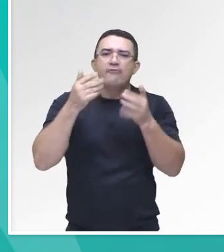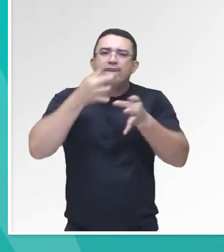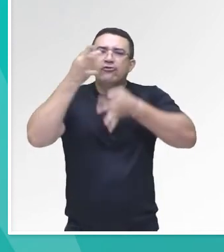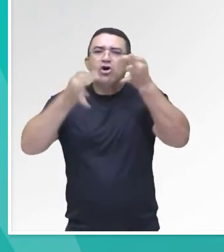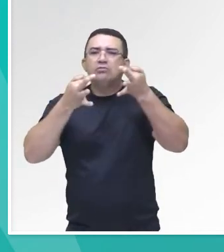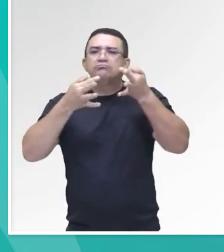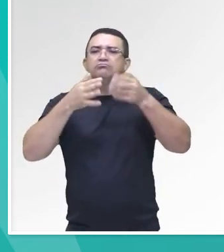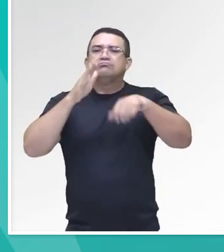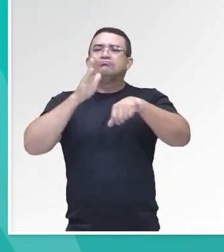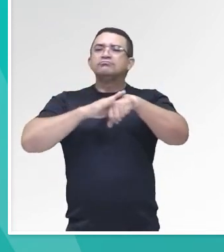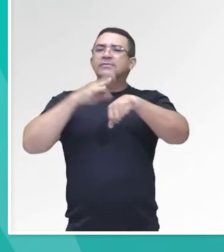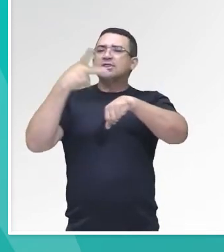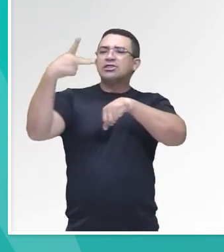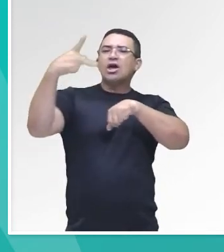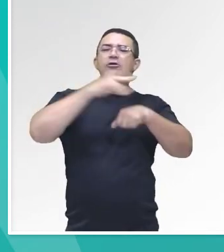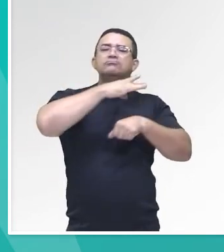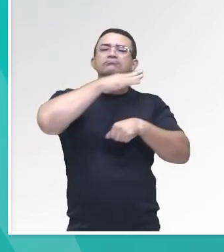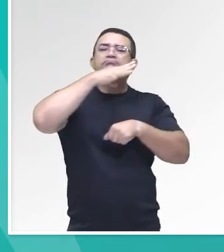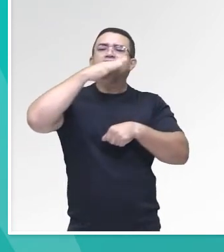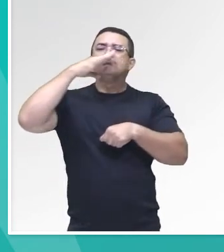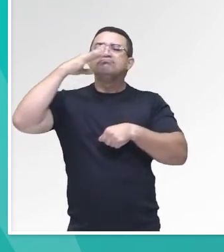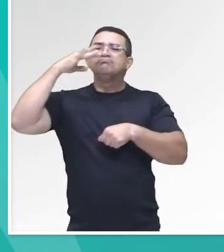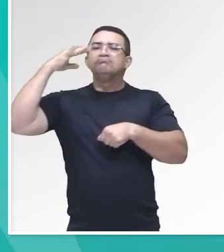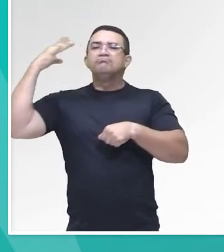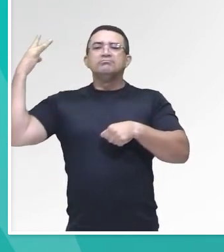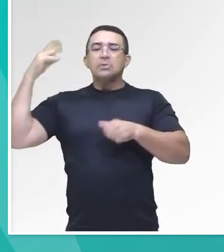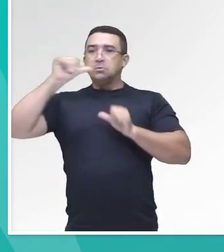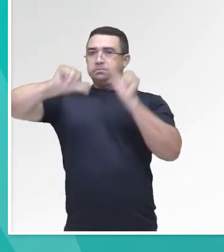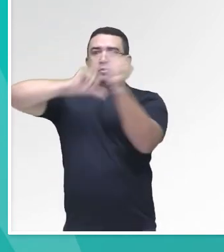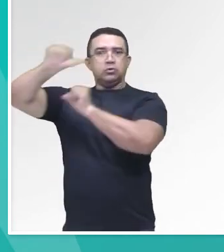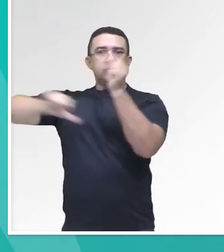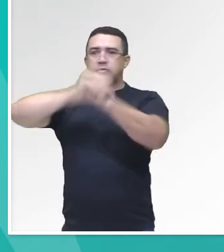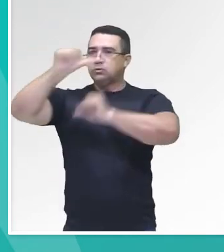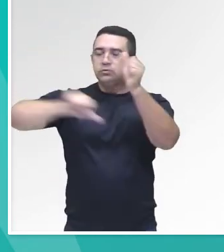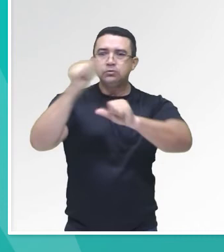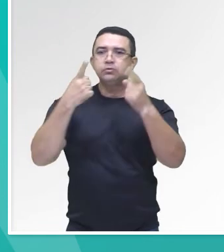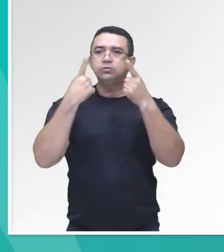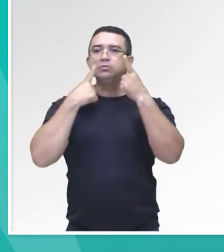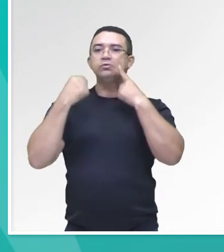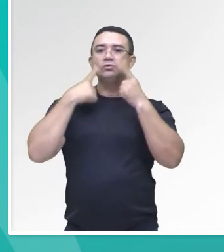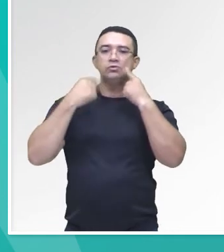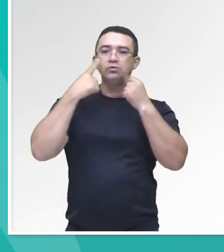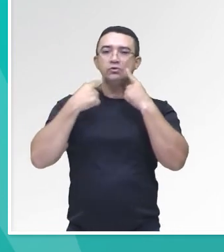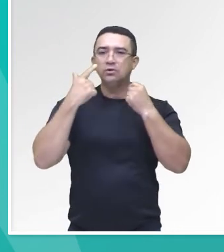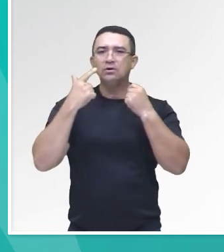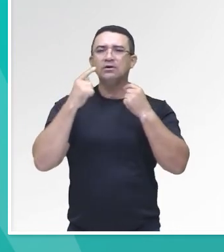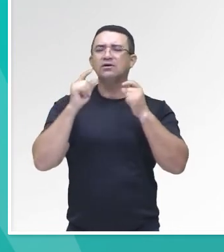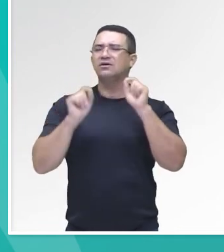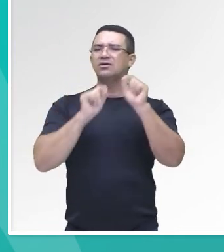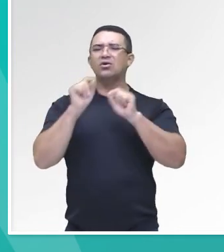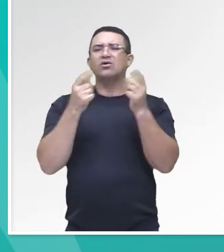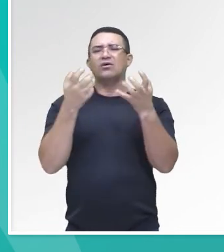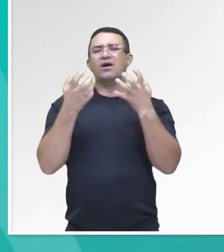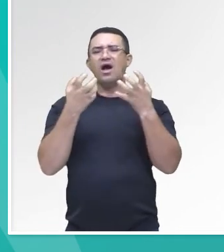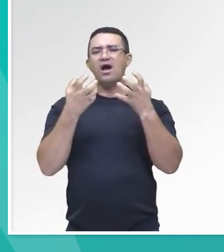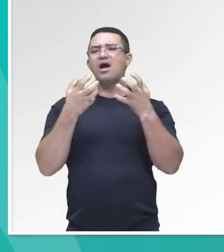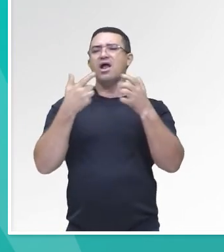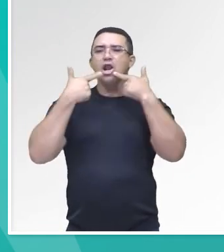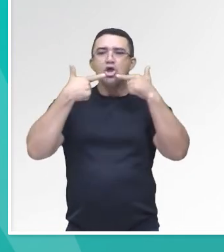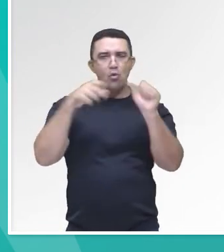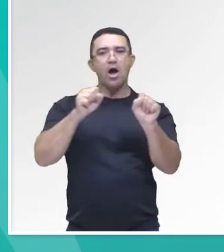ó. Seu perfume se transforma em lágrimas. Então vejam que aqui eu tenho linguagem